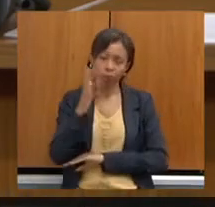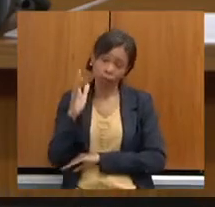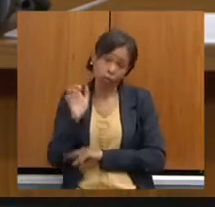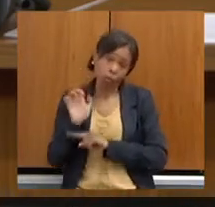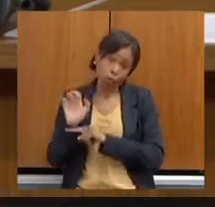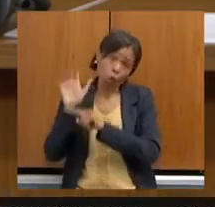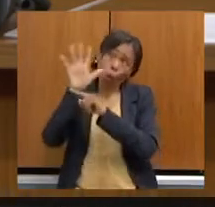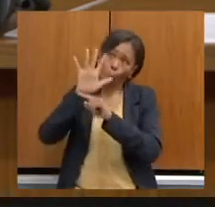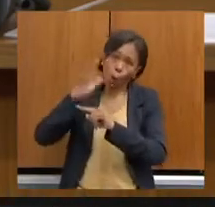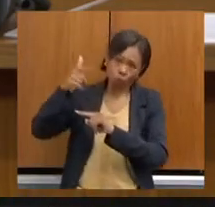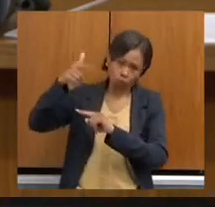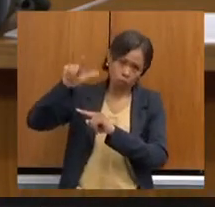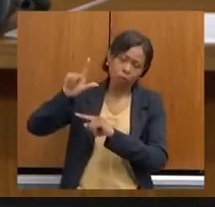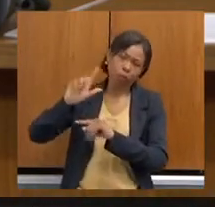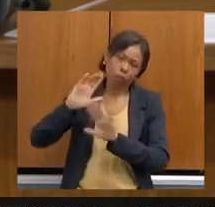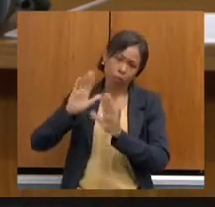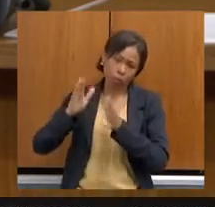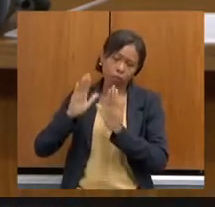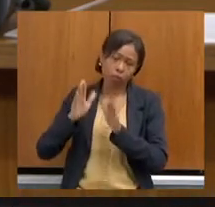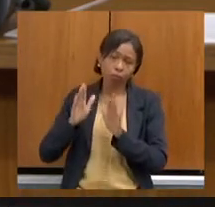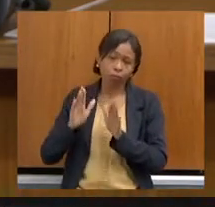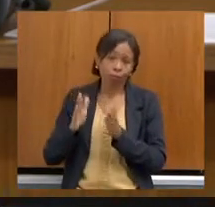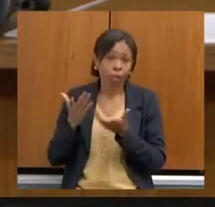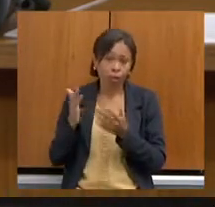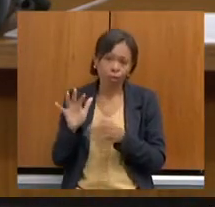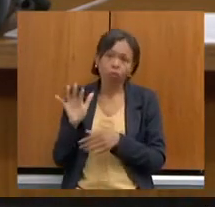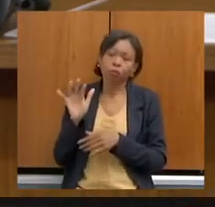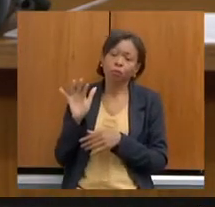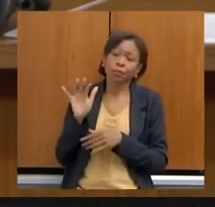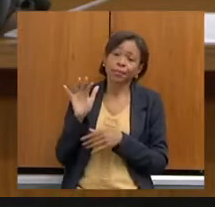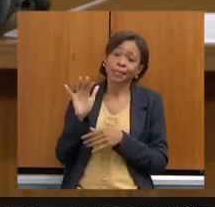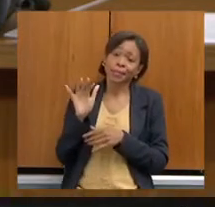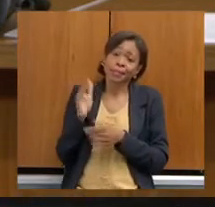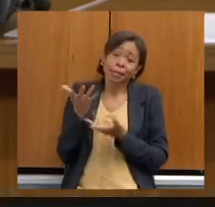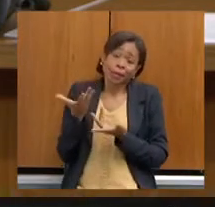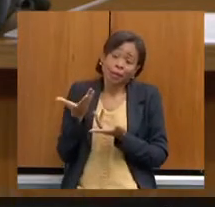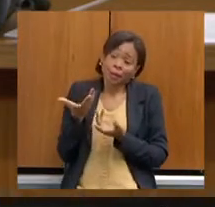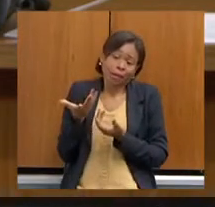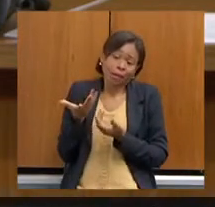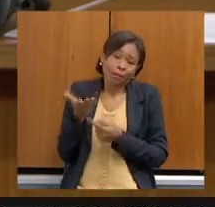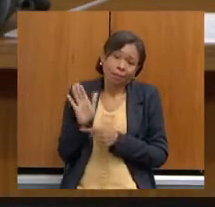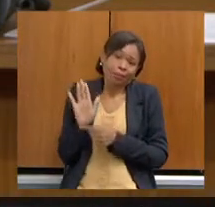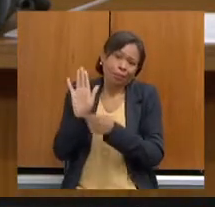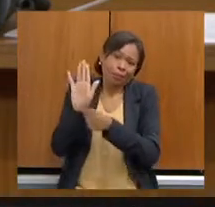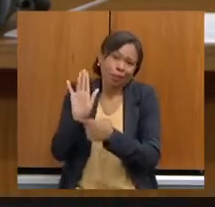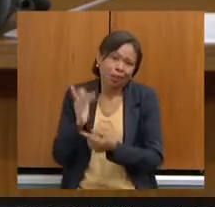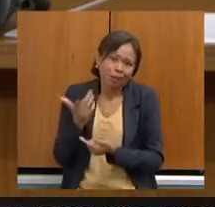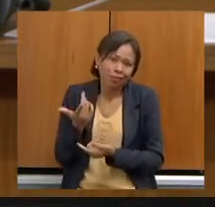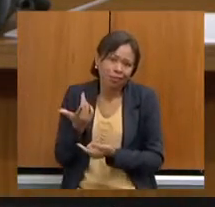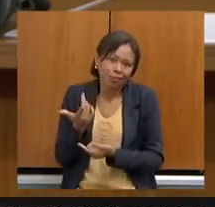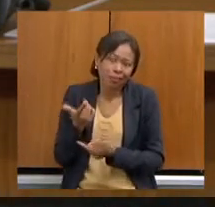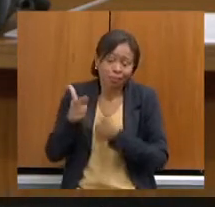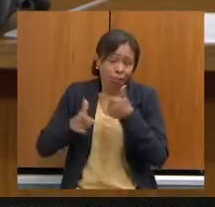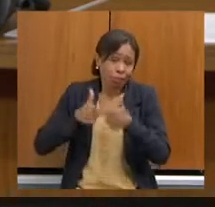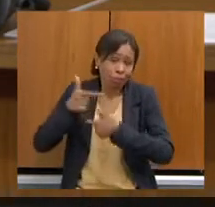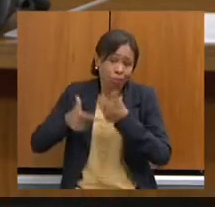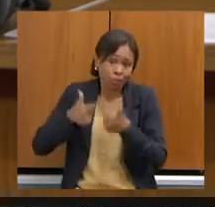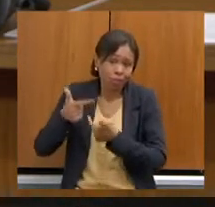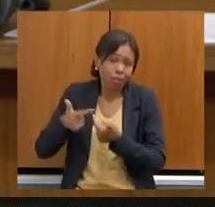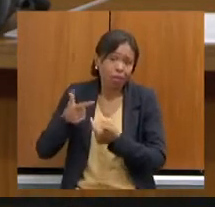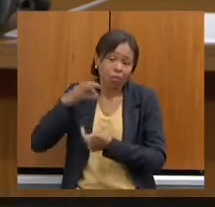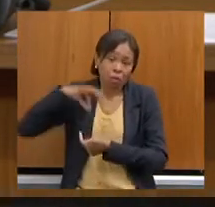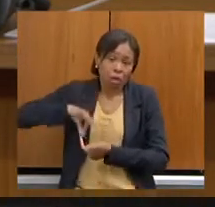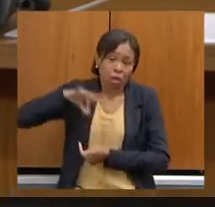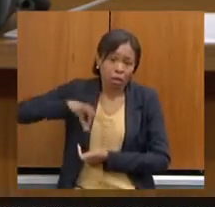com todo respeito que tenham verdadeira admiração pelos outros estados estão sendo beneficiadas as pessoas estão trabalhando gerando emprego gerando